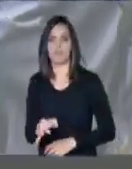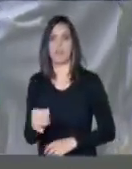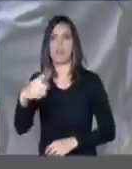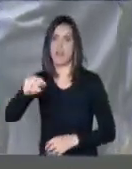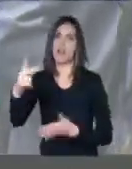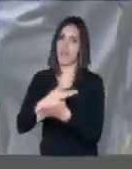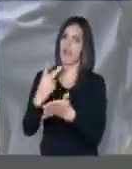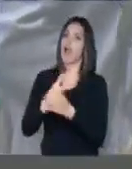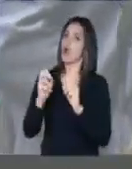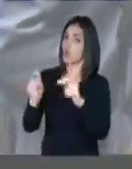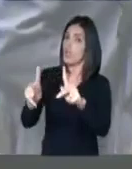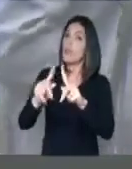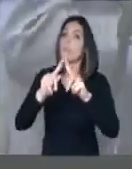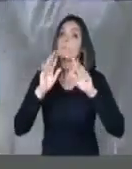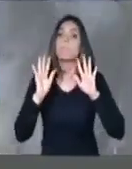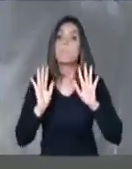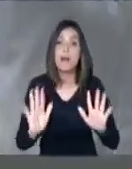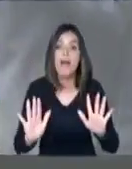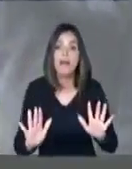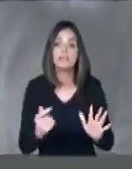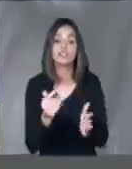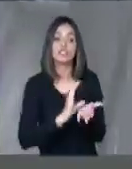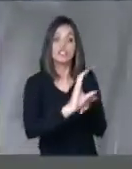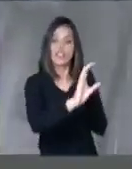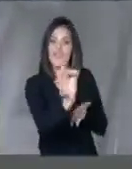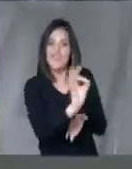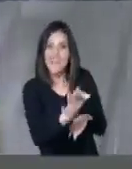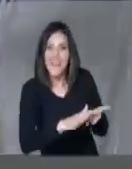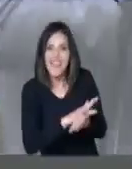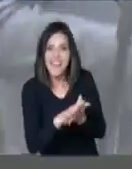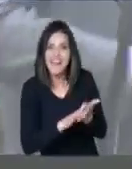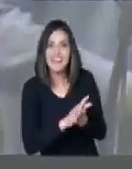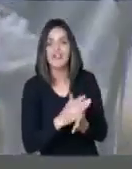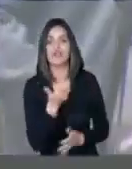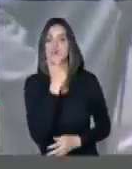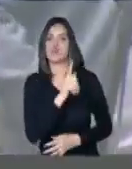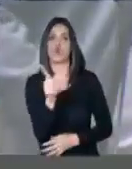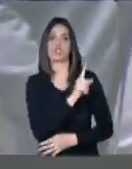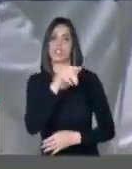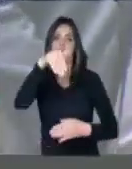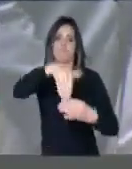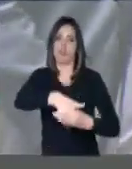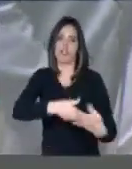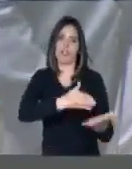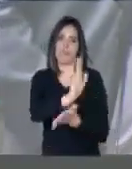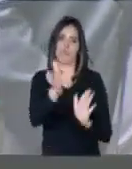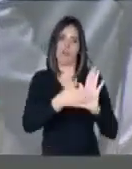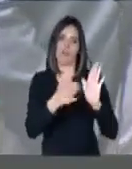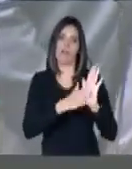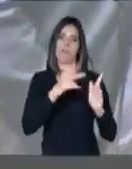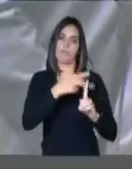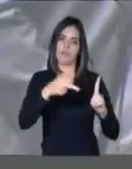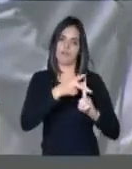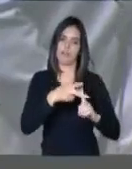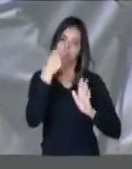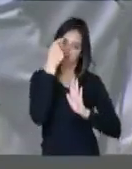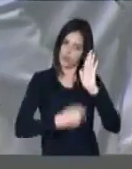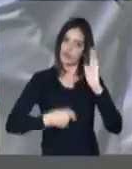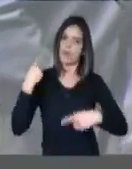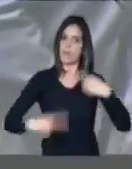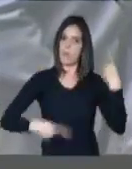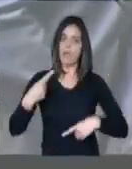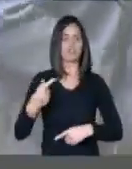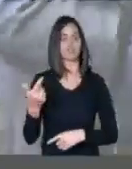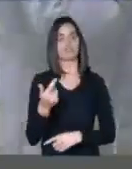estava errado. Mas se não fosse essa verba, não teria um número para ganhar a votação da reforma da Previdência no mérito do